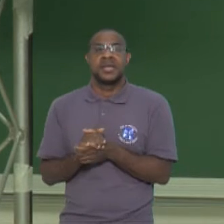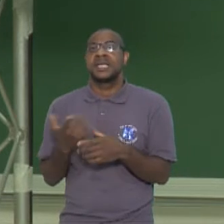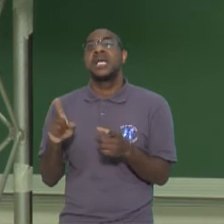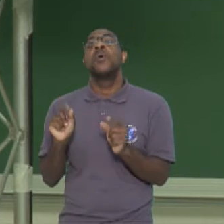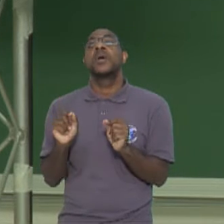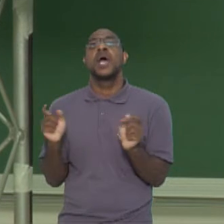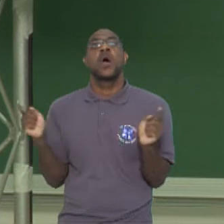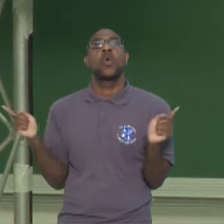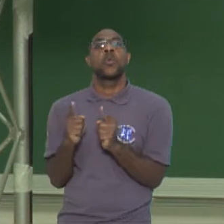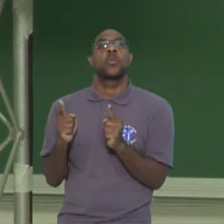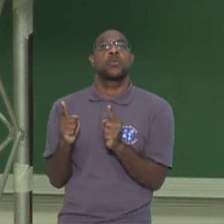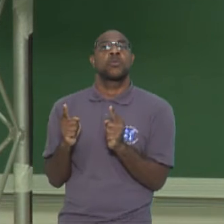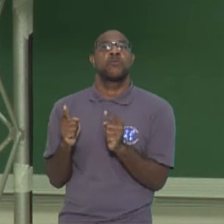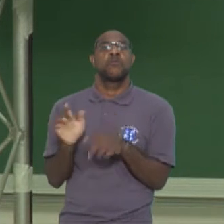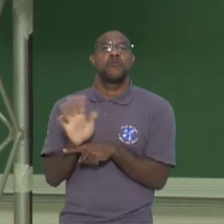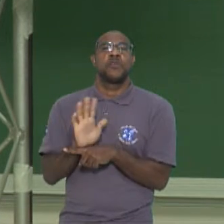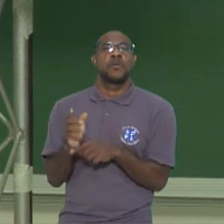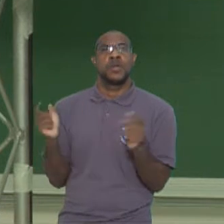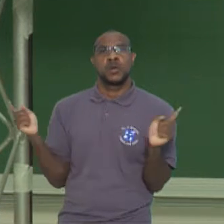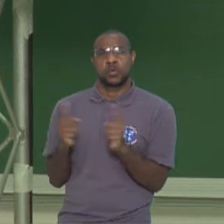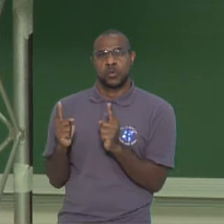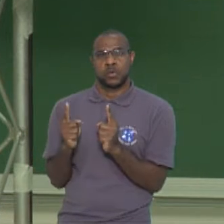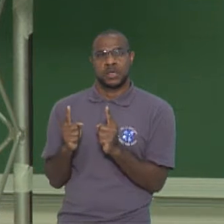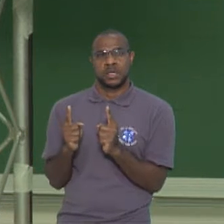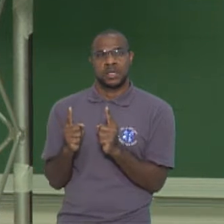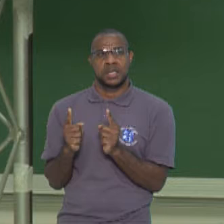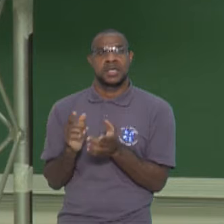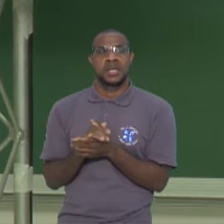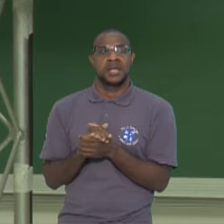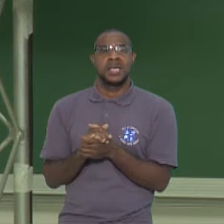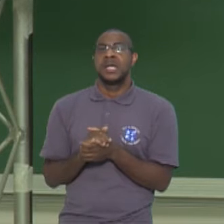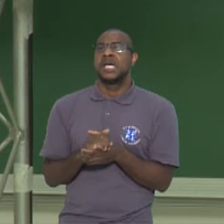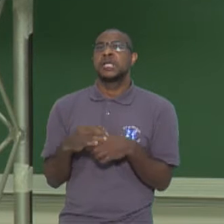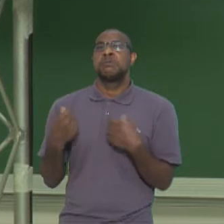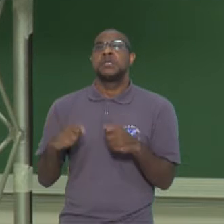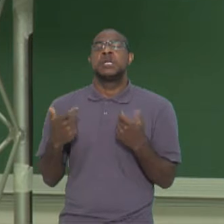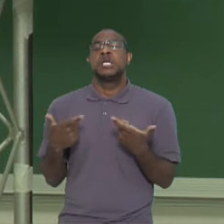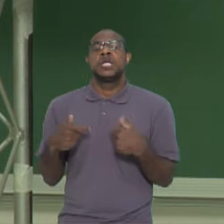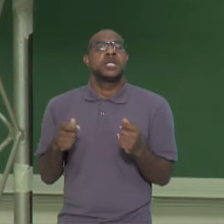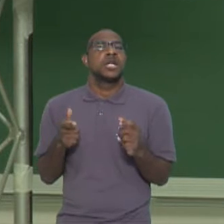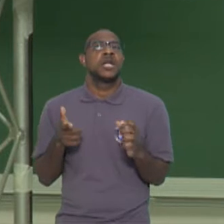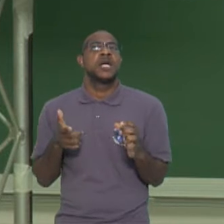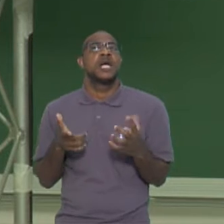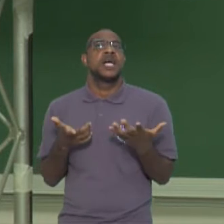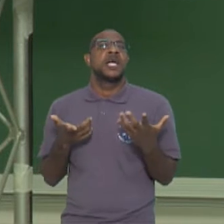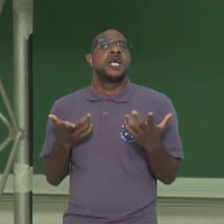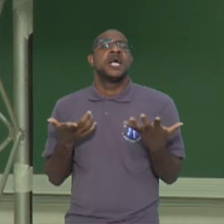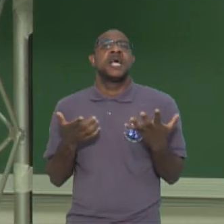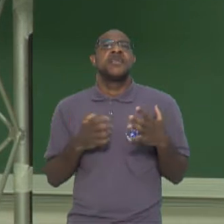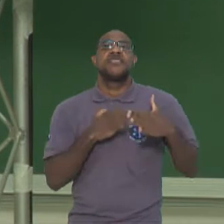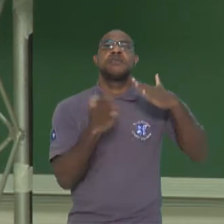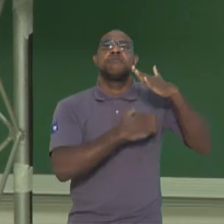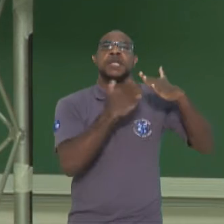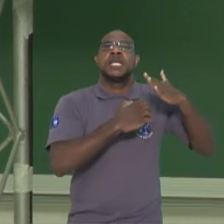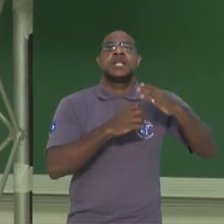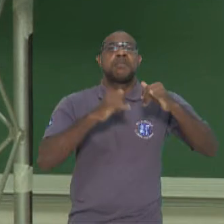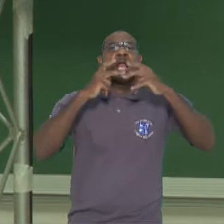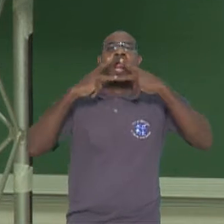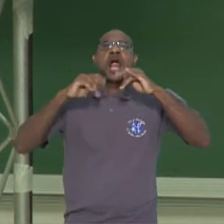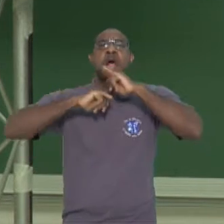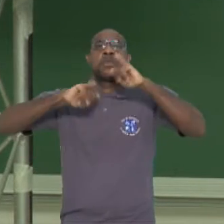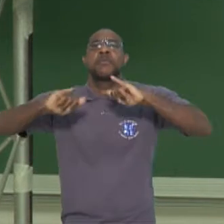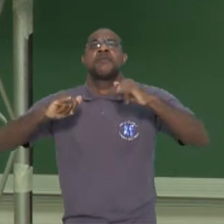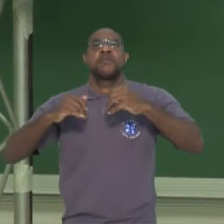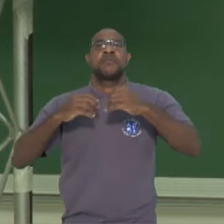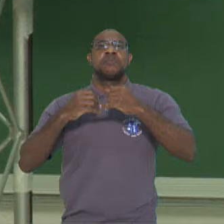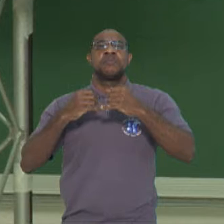curta-metragens, porque é justamente essa questão de não depender de uma grande indústria de cinema, de um grande estúdio, mas se